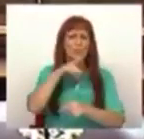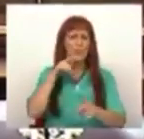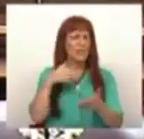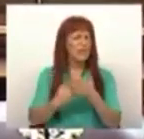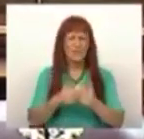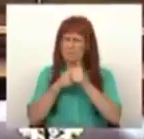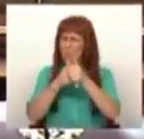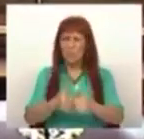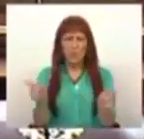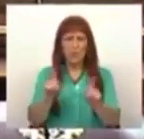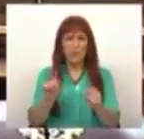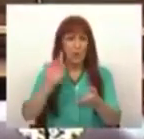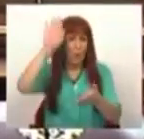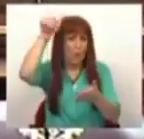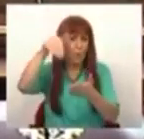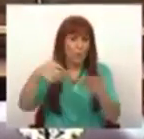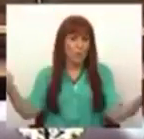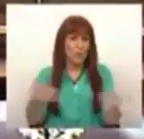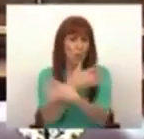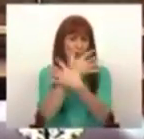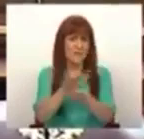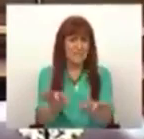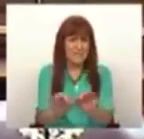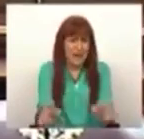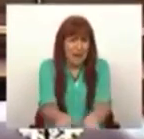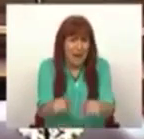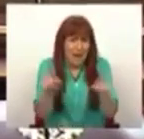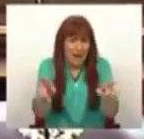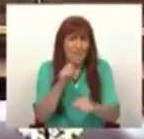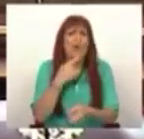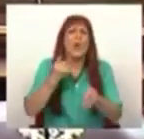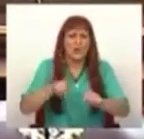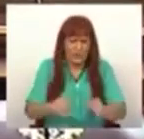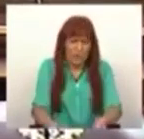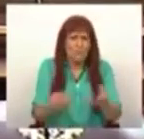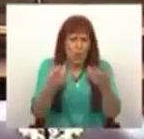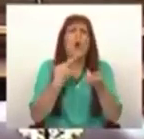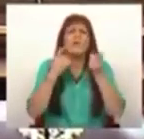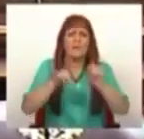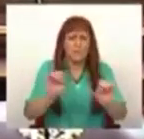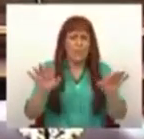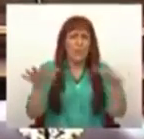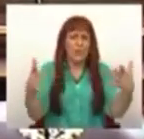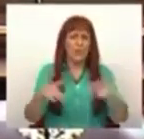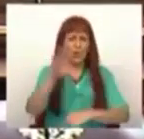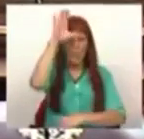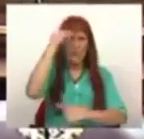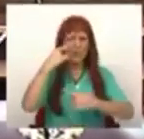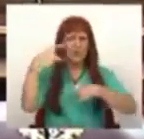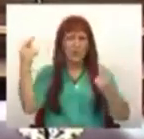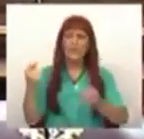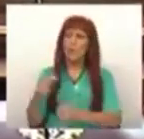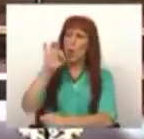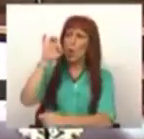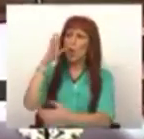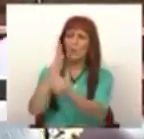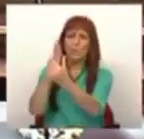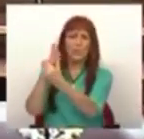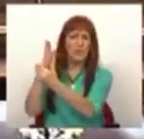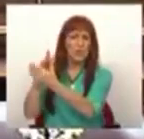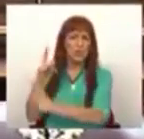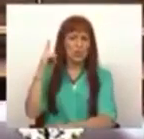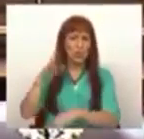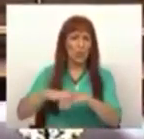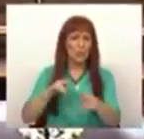foi cumprido e conclui que o incêndio daquela dimensão pode voltar a acontecer. O Ministério Público tem em mãos 2 processos judiciais, um